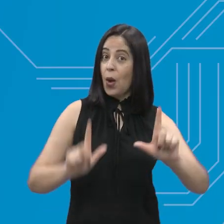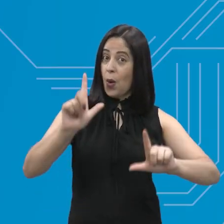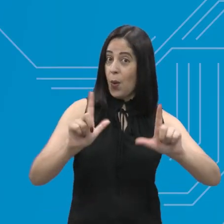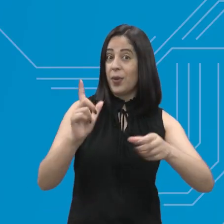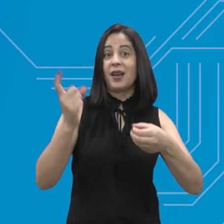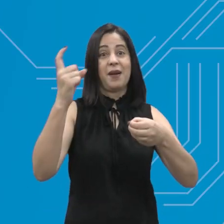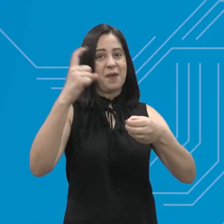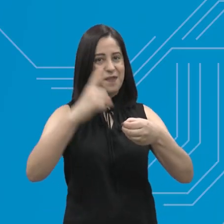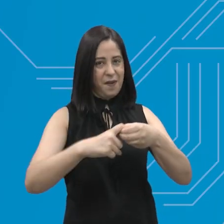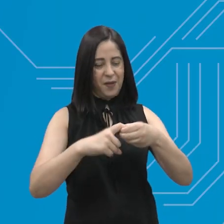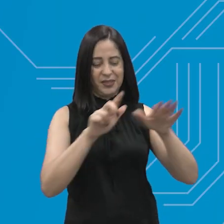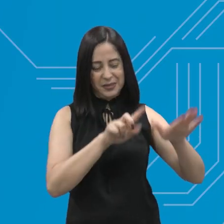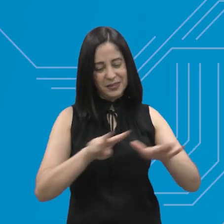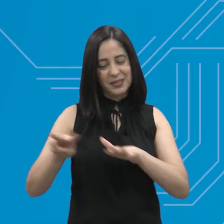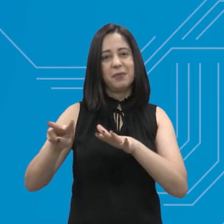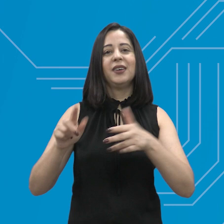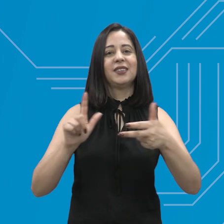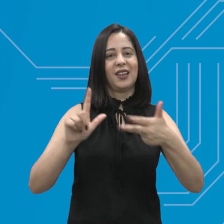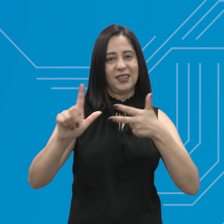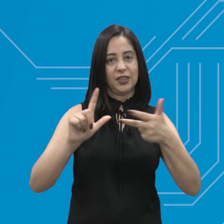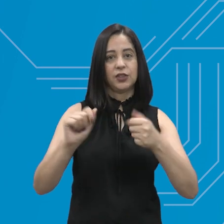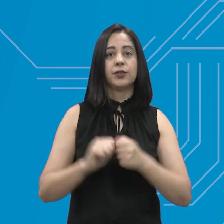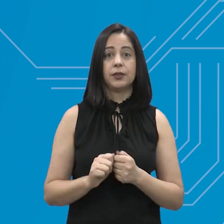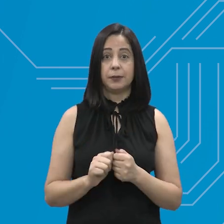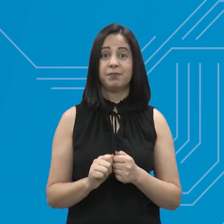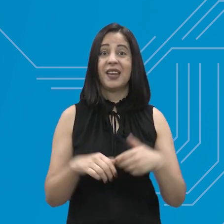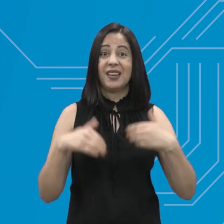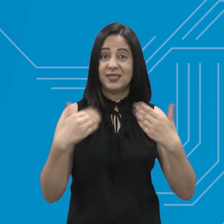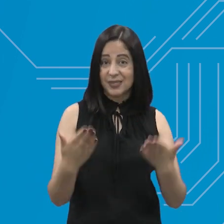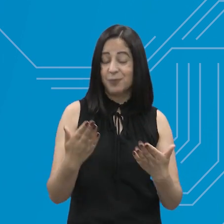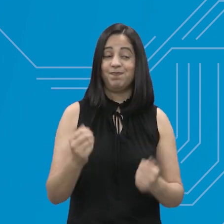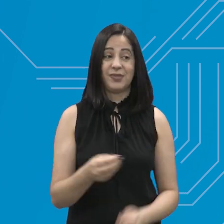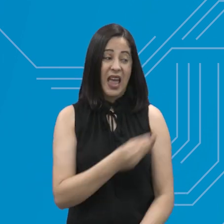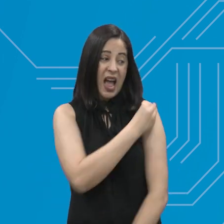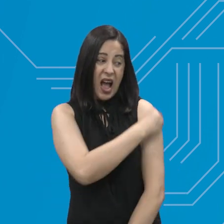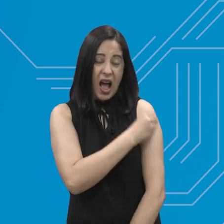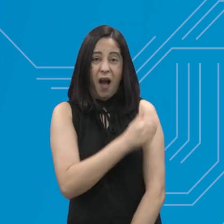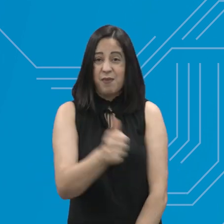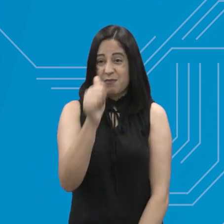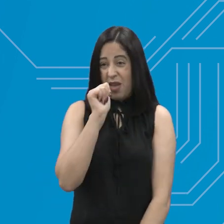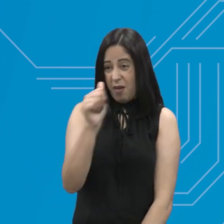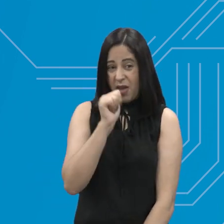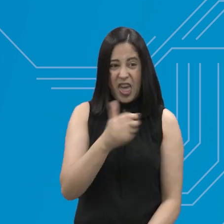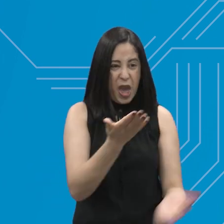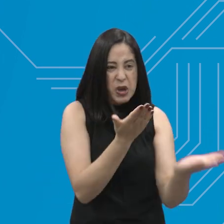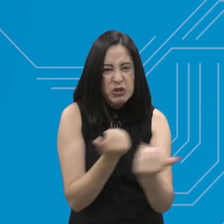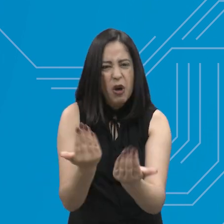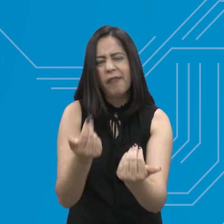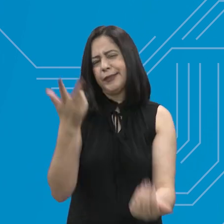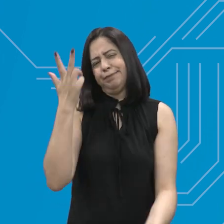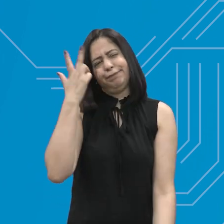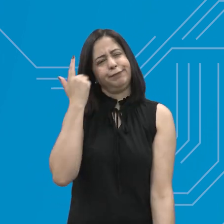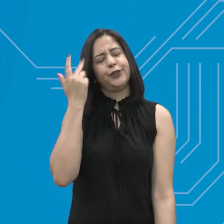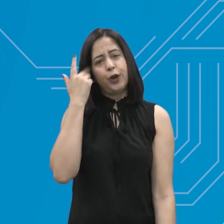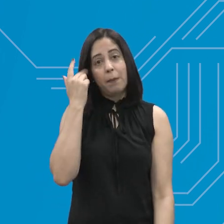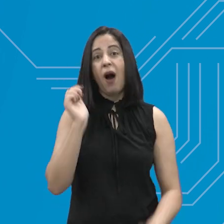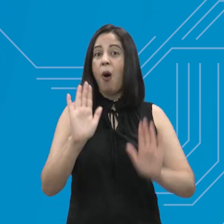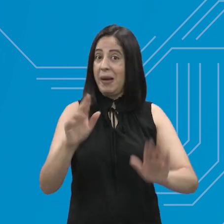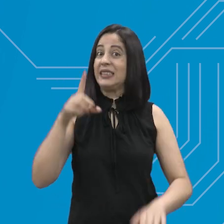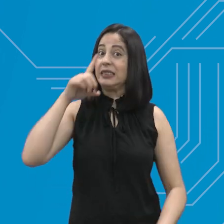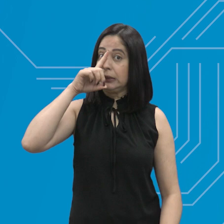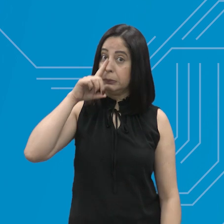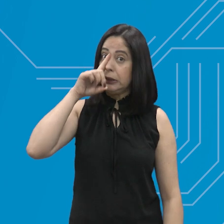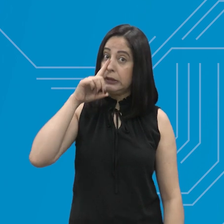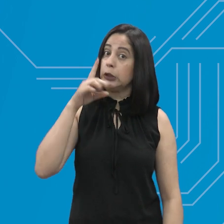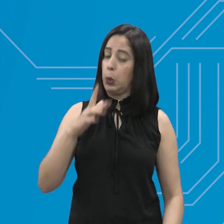Estamos de volta com Semana Legislativa. E o consumo de bebida alcoólica entre os jovens é um hábito comum e que